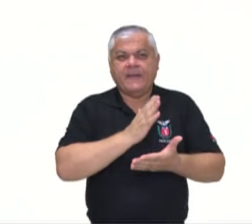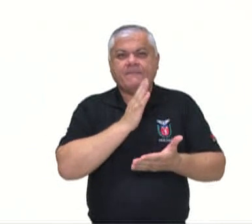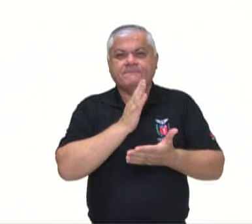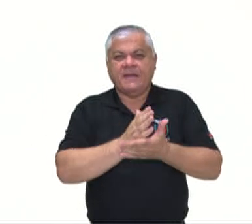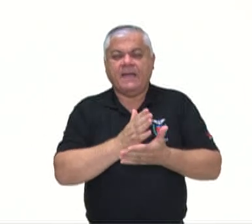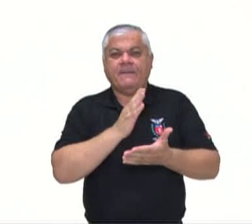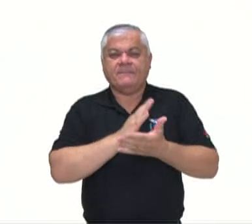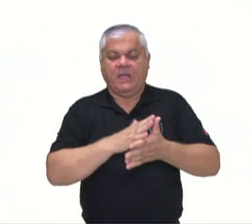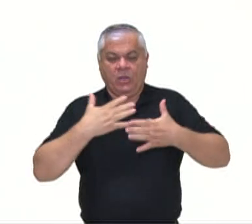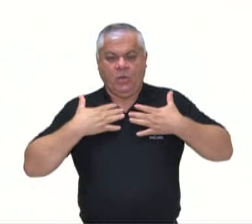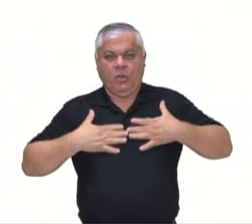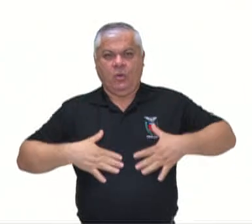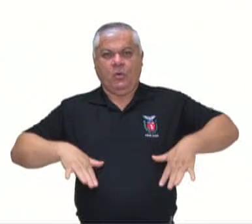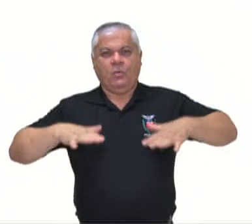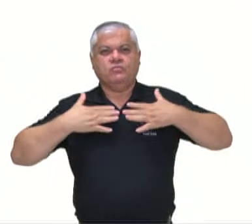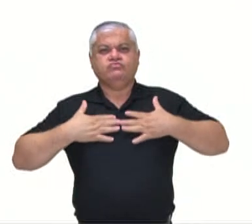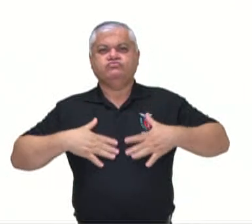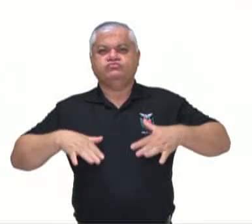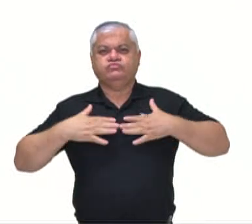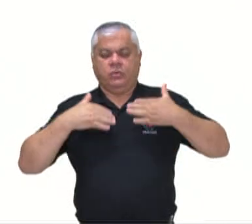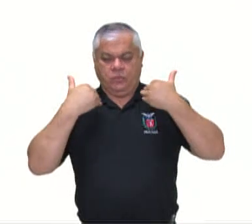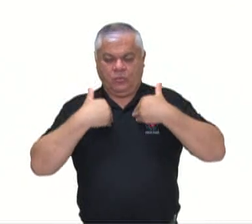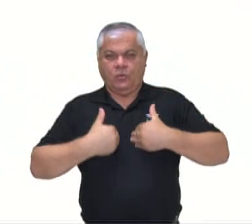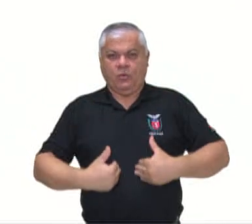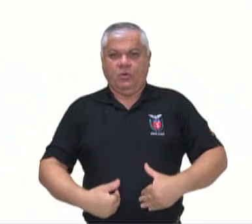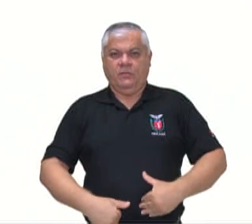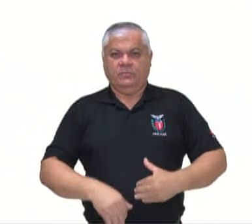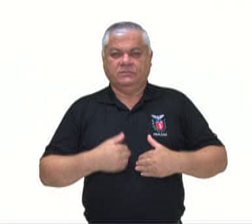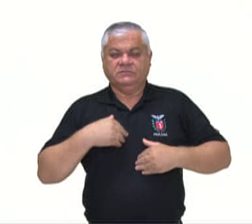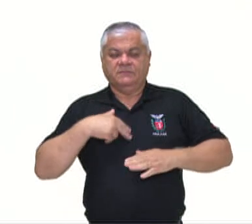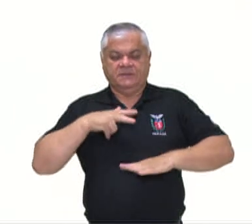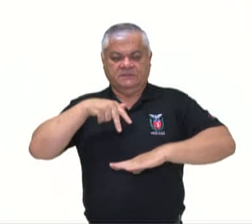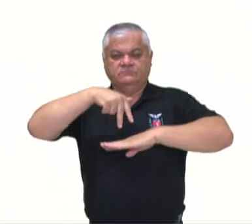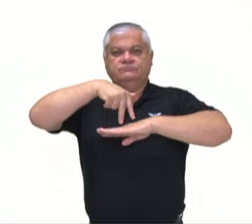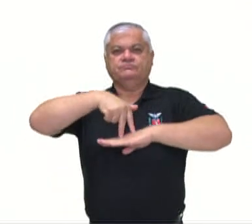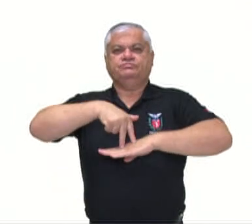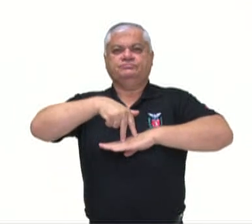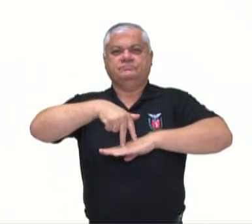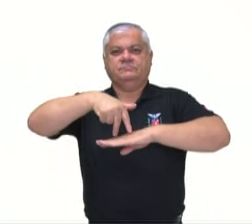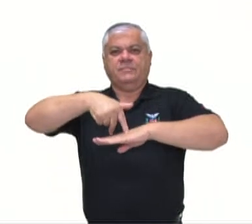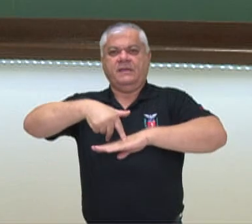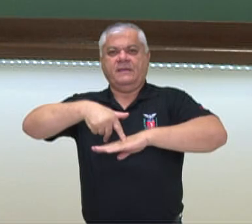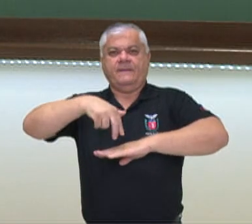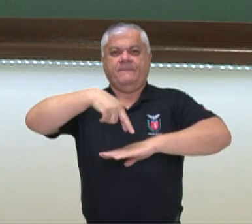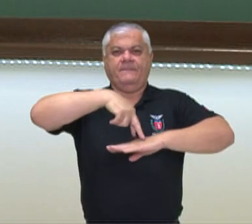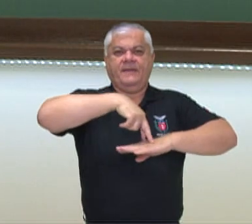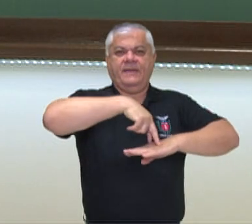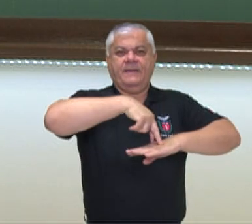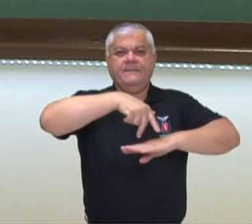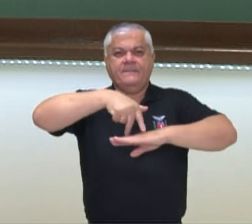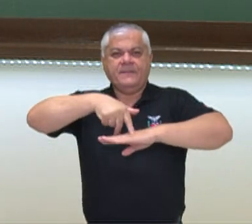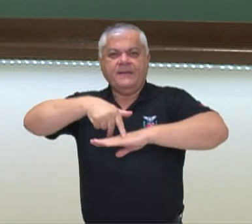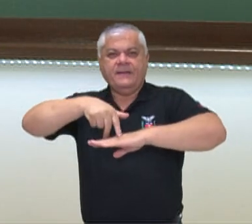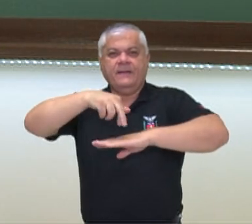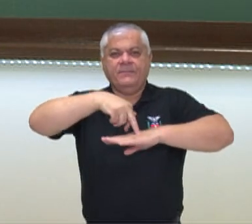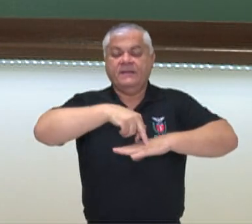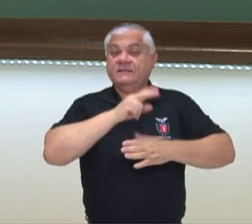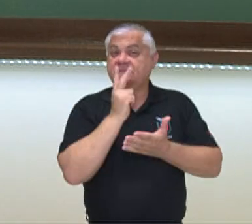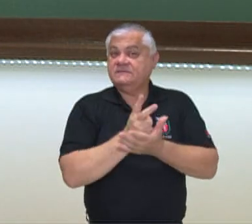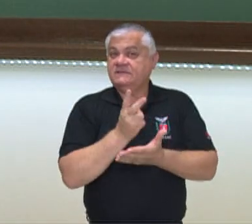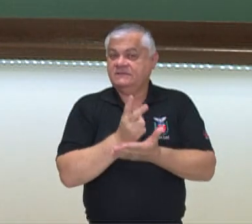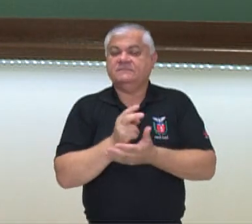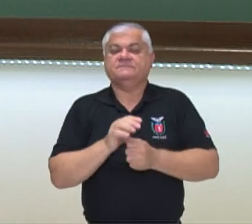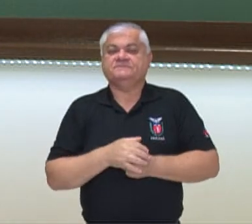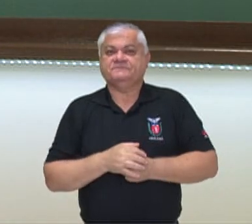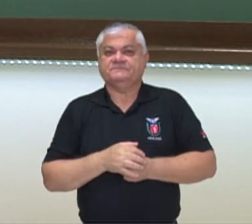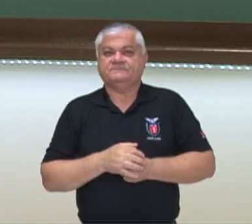o corpo relaxado e o centro de gravidade em constante deslocamento. Opa, vamos então entender um pouquinho o que é isso aí.